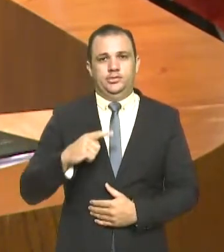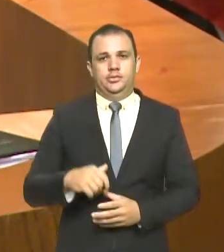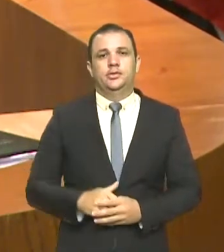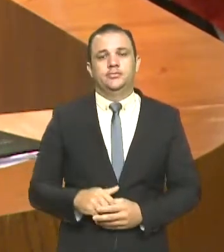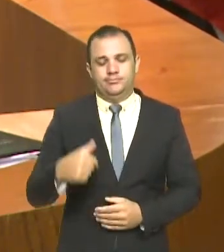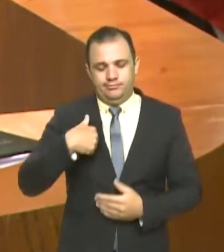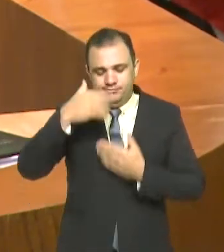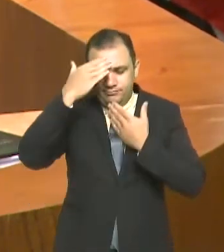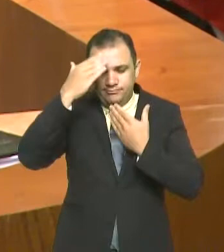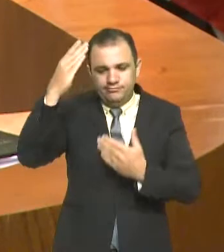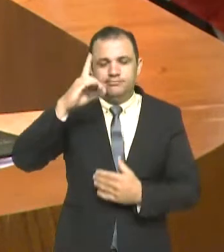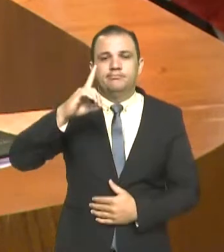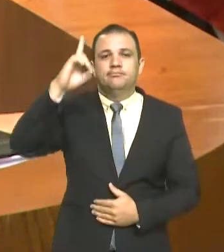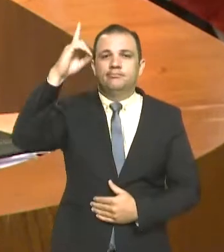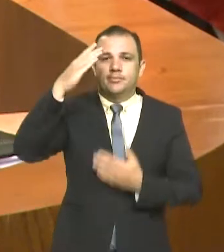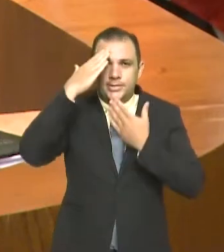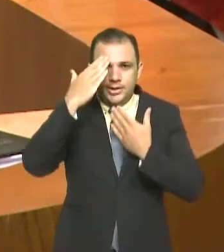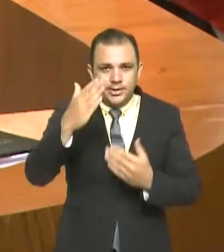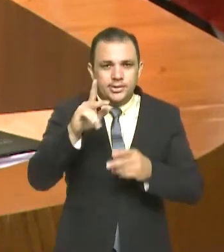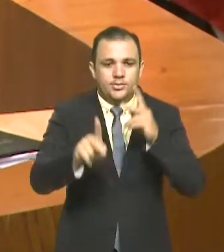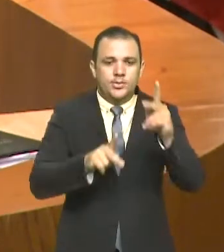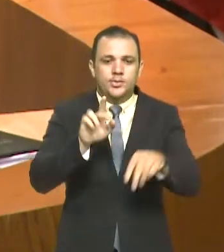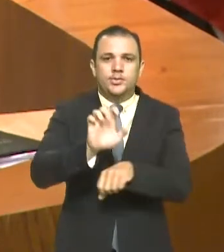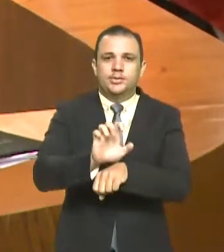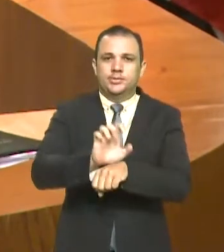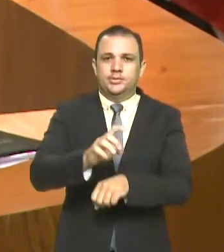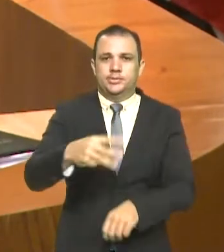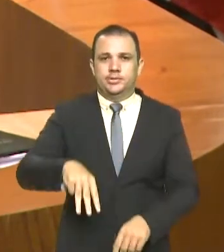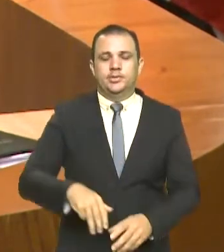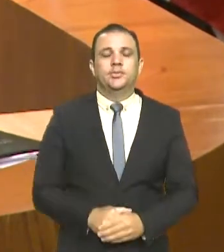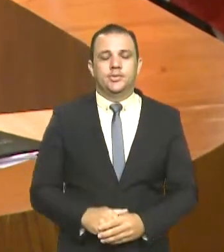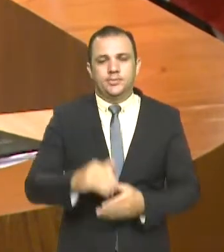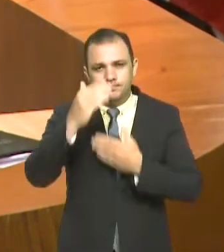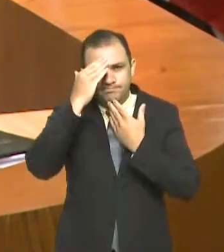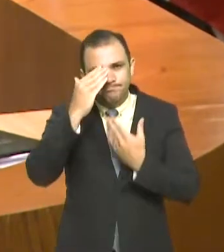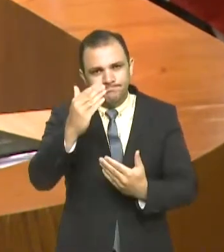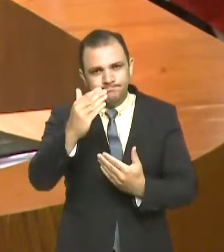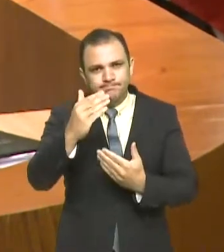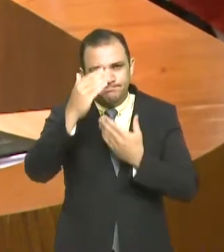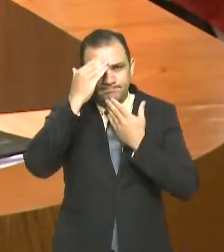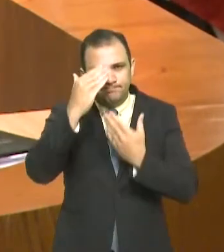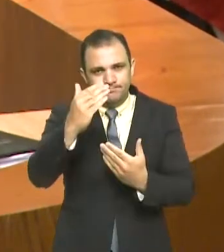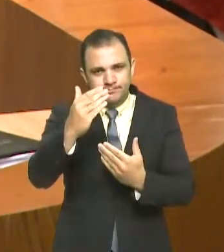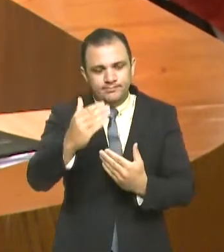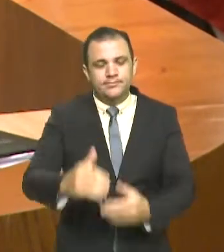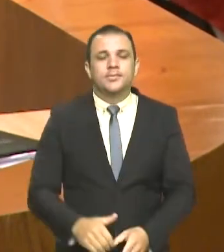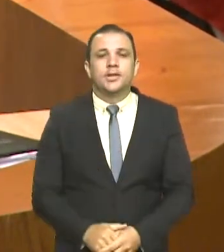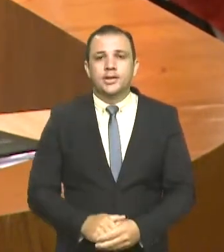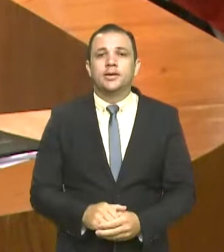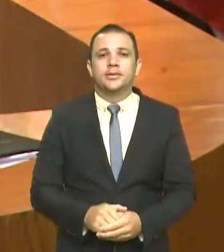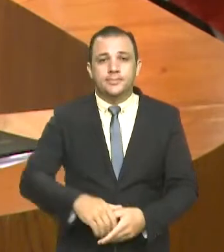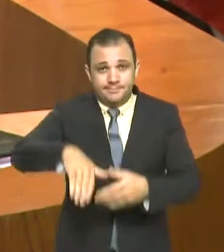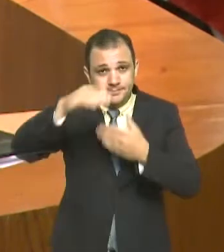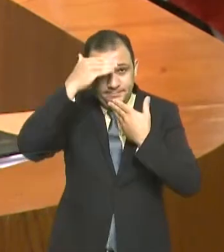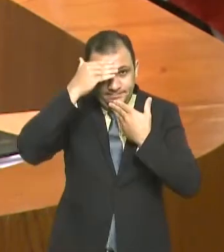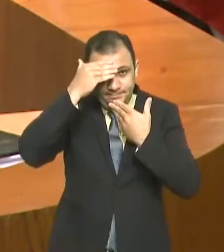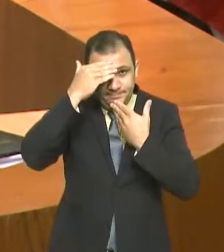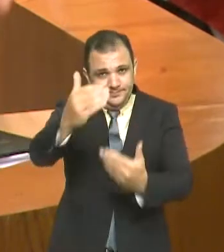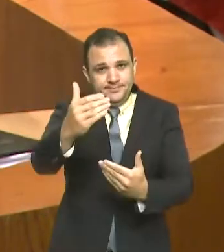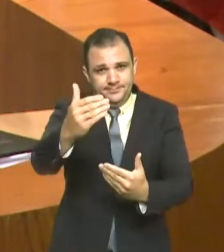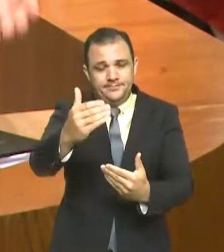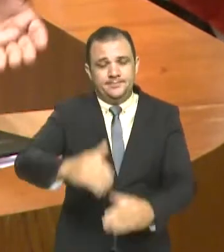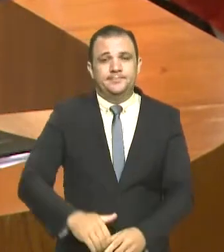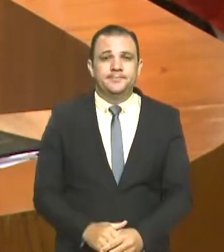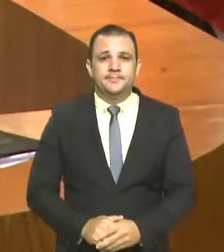tenho a agradecer a Deus e à população do Estado do Maranhão. Muito obrigado. Muito obrigado. Gratidão.